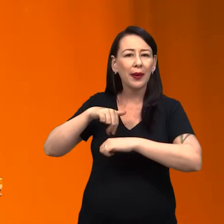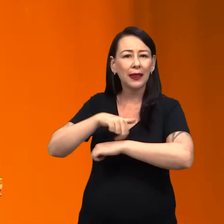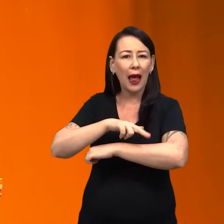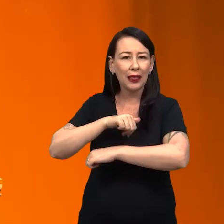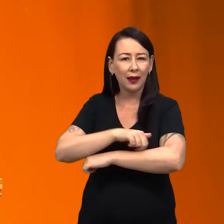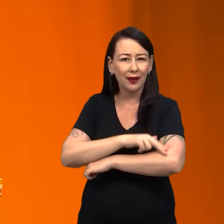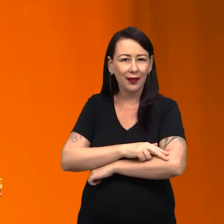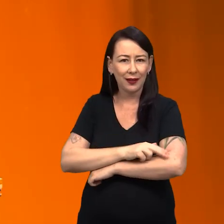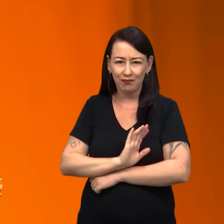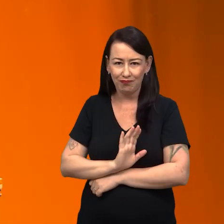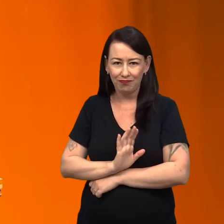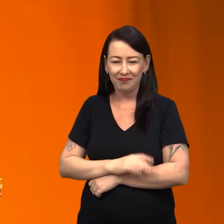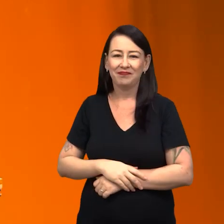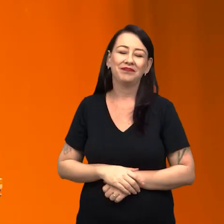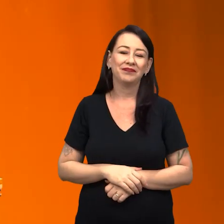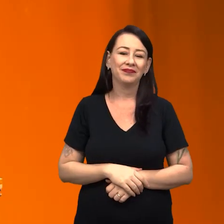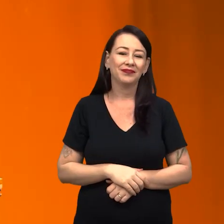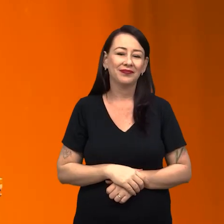pintada?